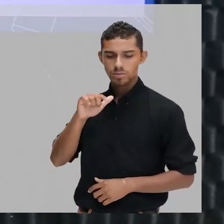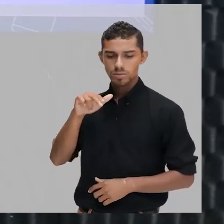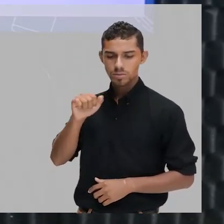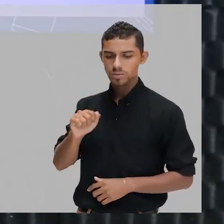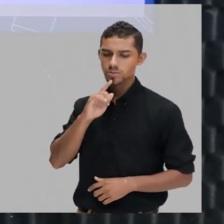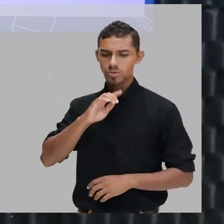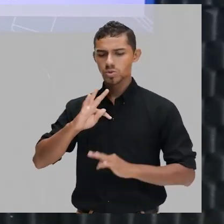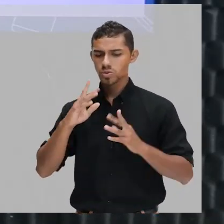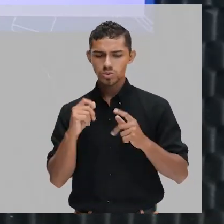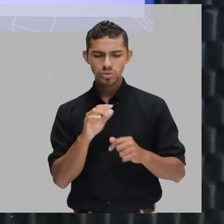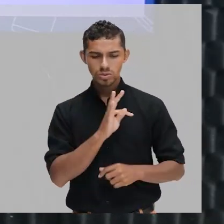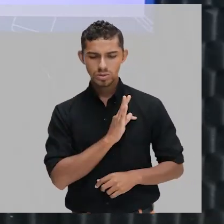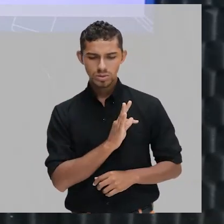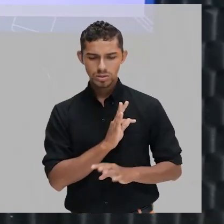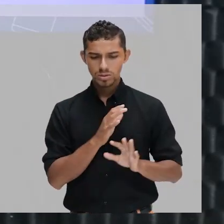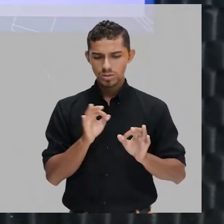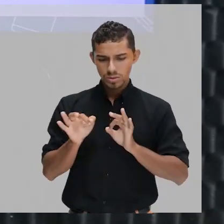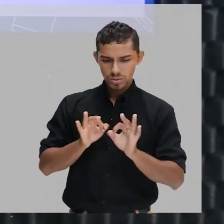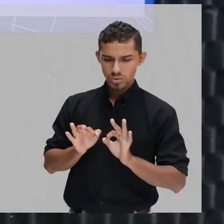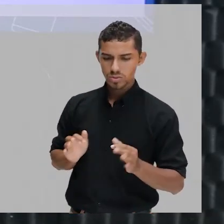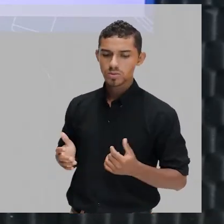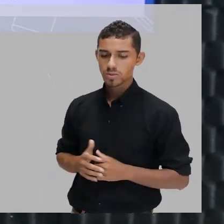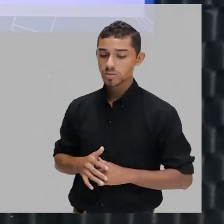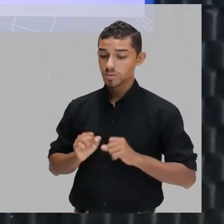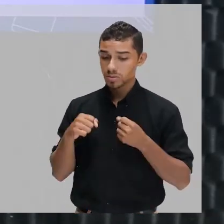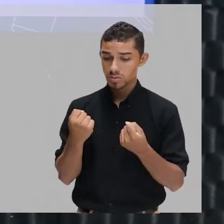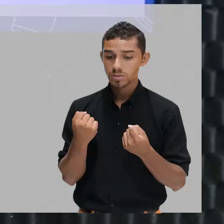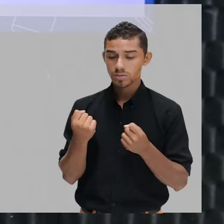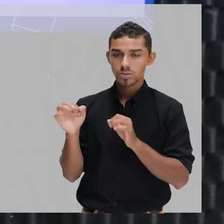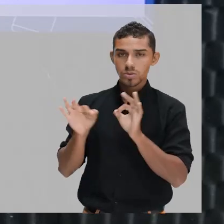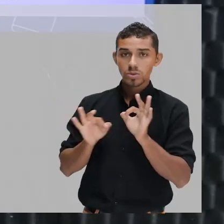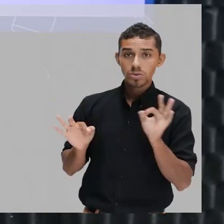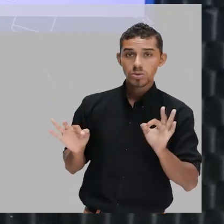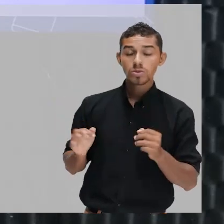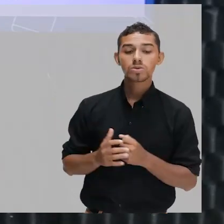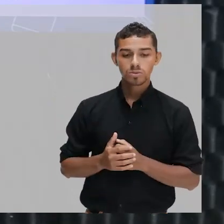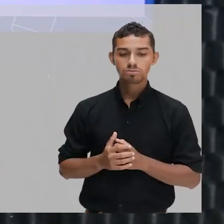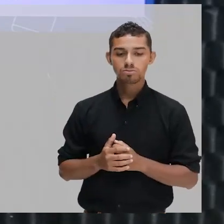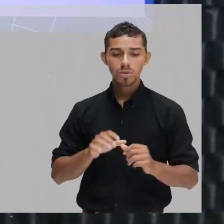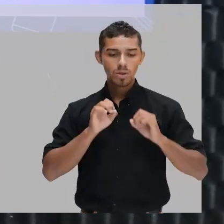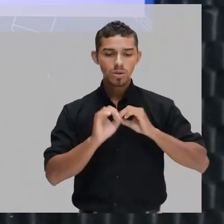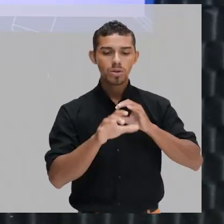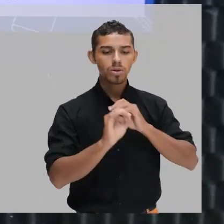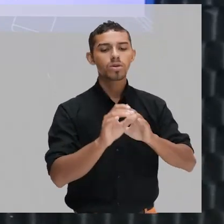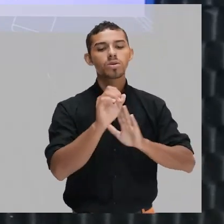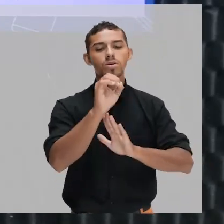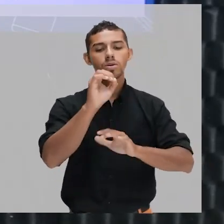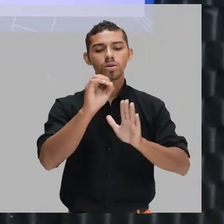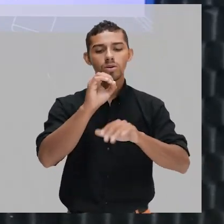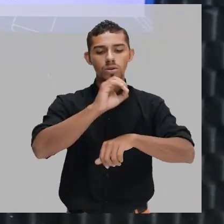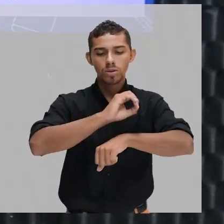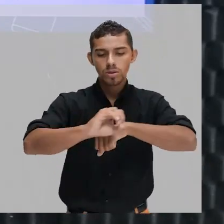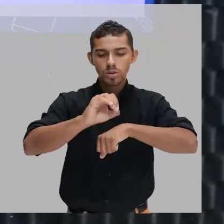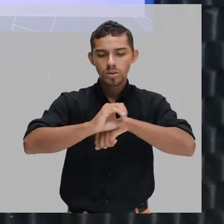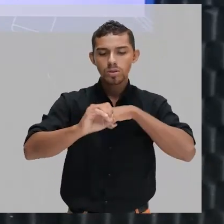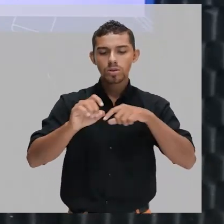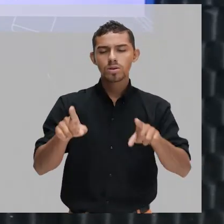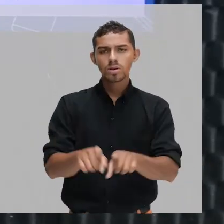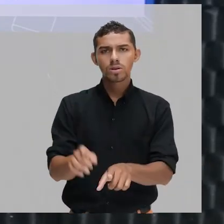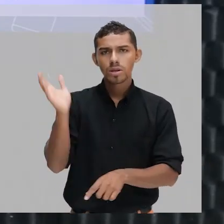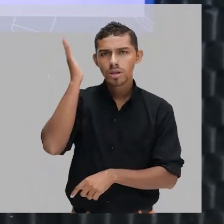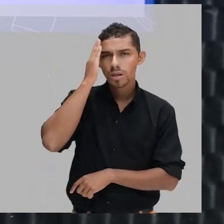técnicas possíveis para trabalhar isso. E fazem formação em oficina, né? Professor, a gente conseguiria entender mais isso se a